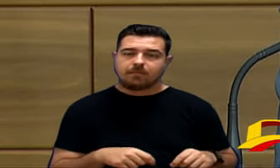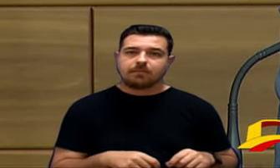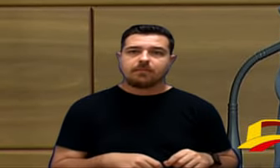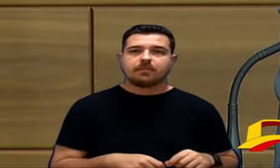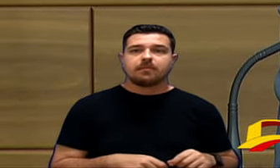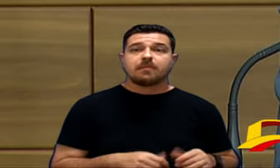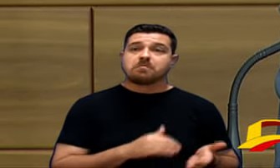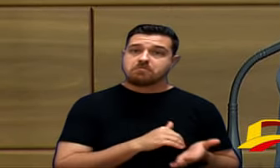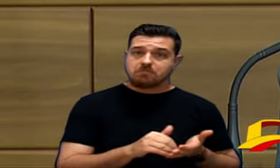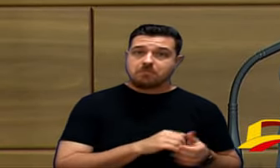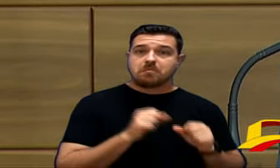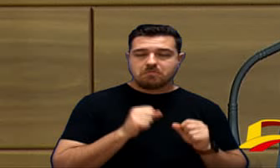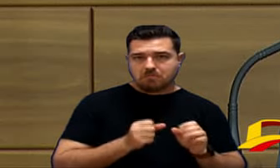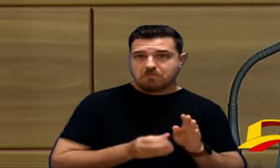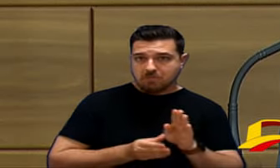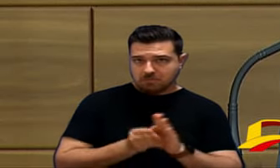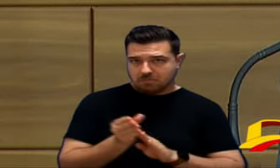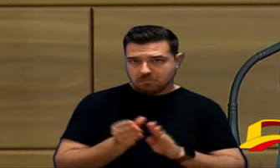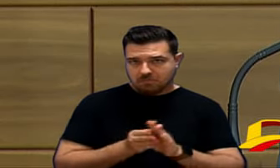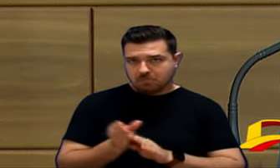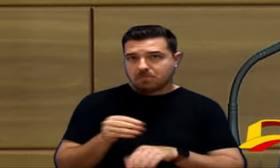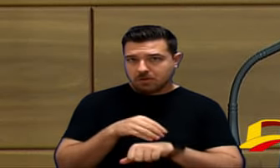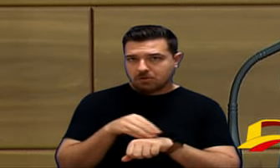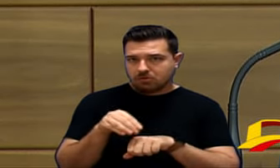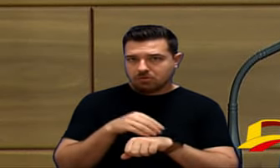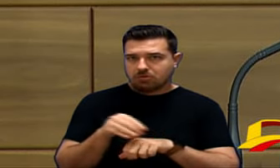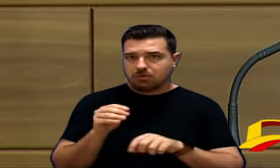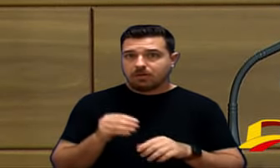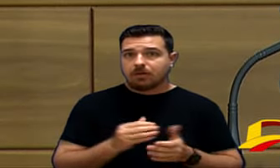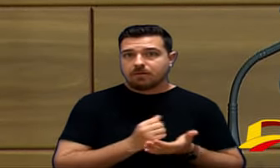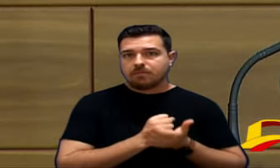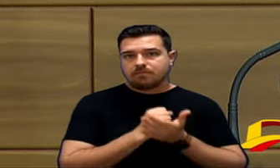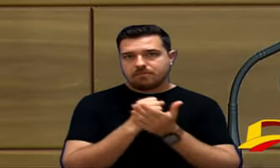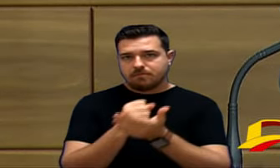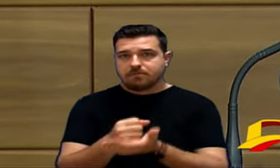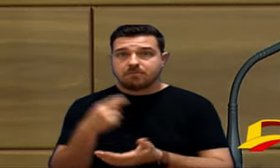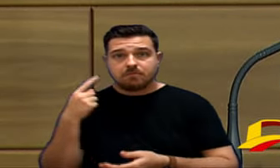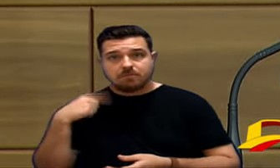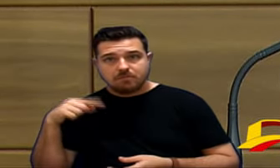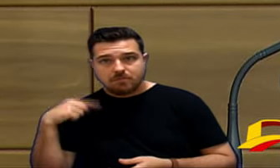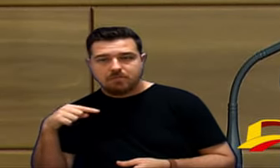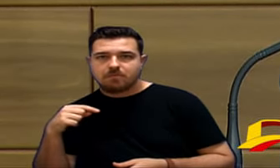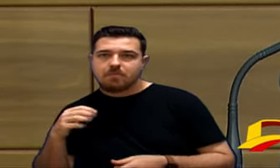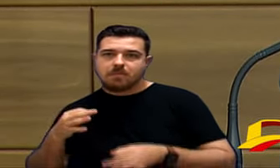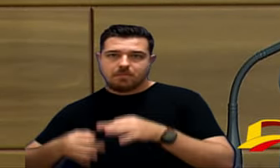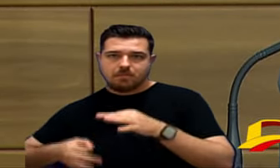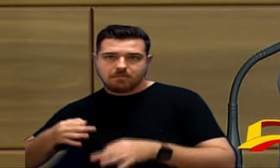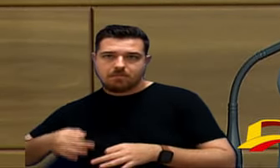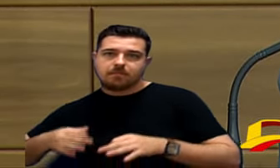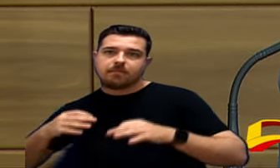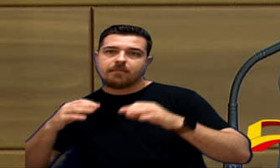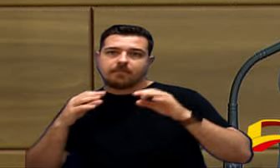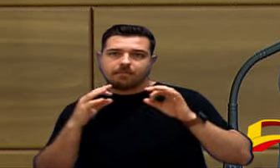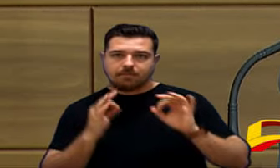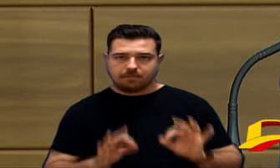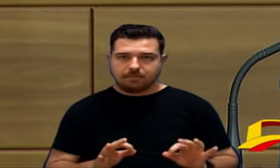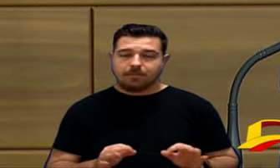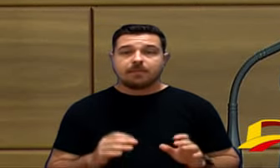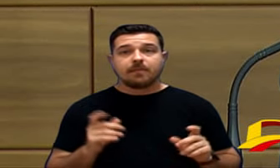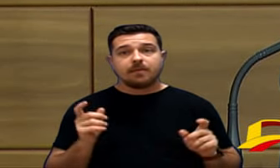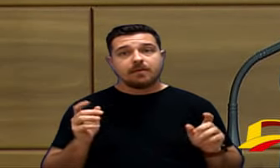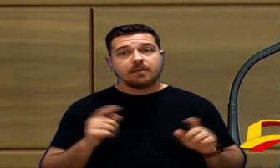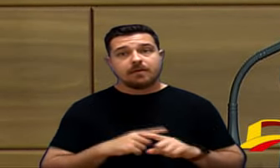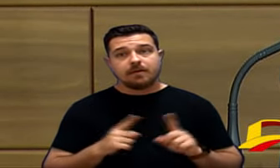secretaria jurídica pode prestar orientação pra pessoa tá mas ela vai precisar de um advogado para eventualmente judicializar a questão se for um trabalhador O